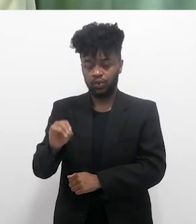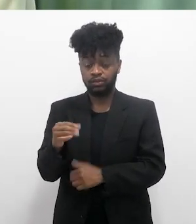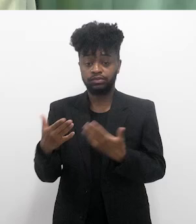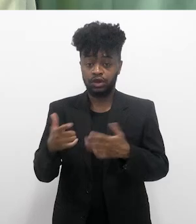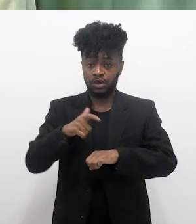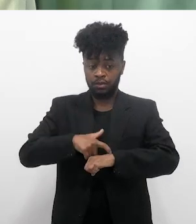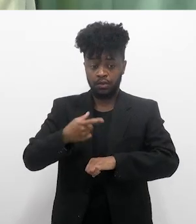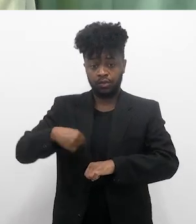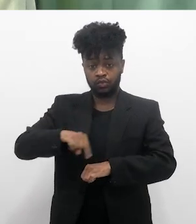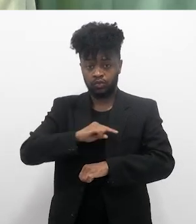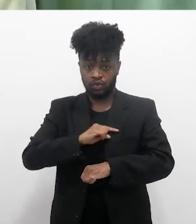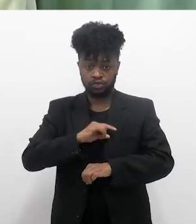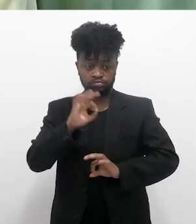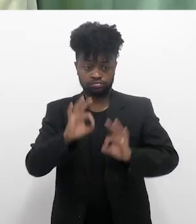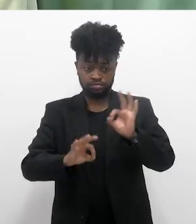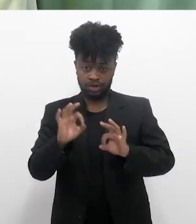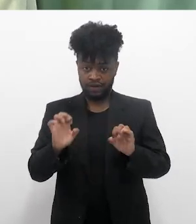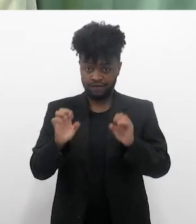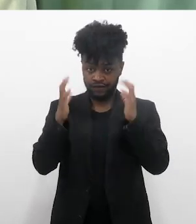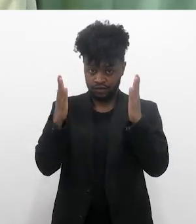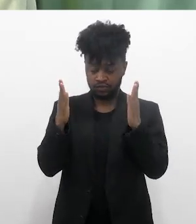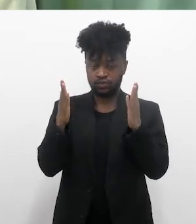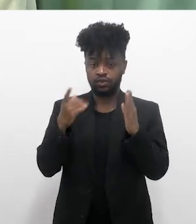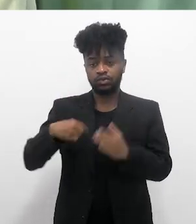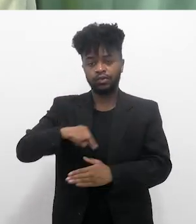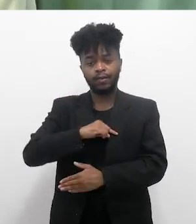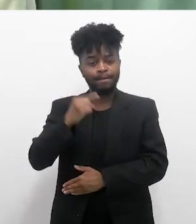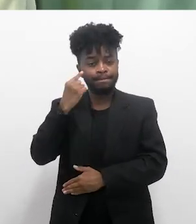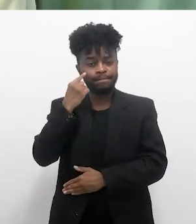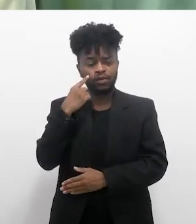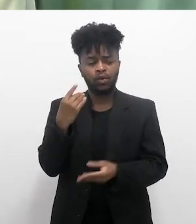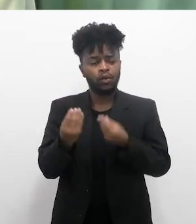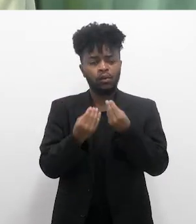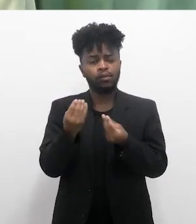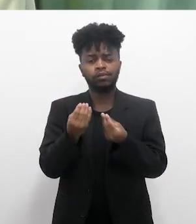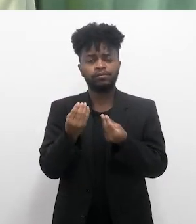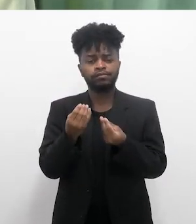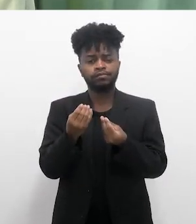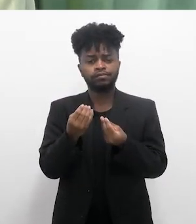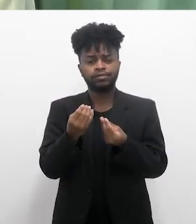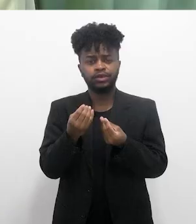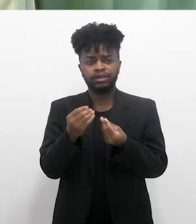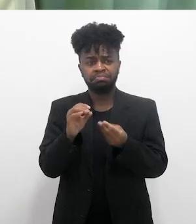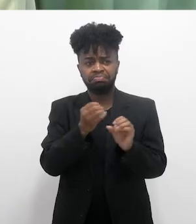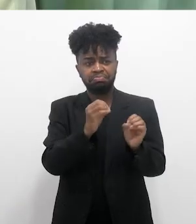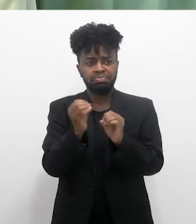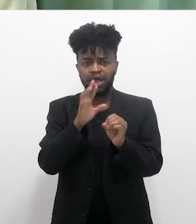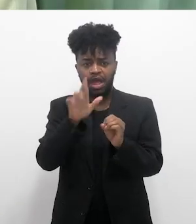a concepção desse evento, pensamos num nome que tivesse rejeição zero.